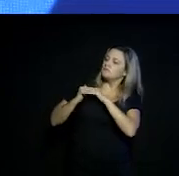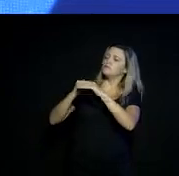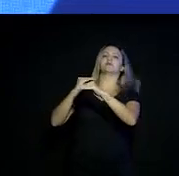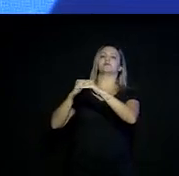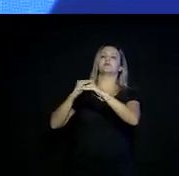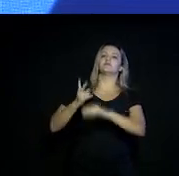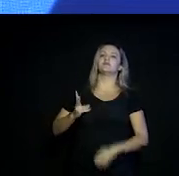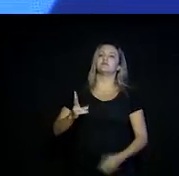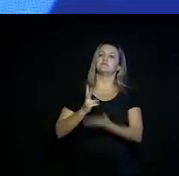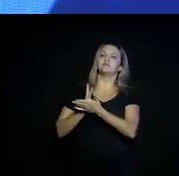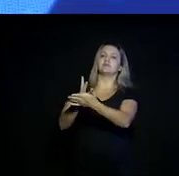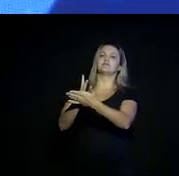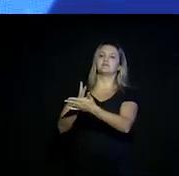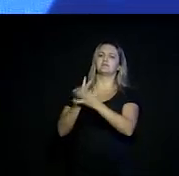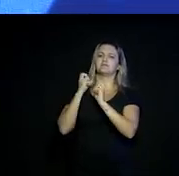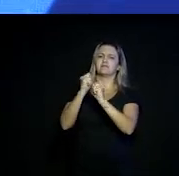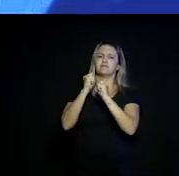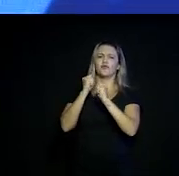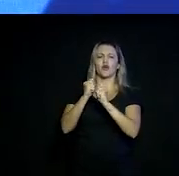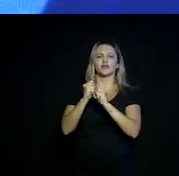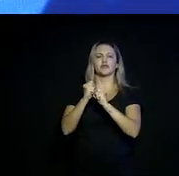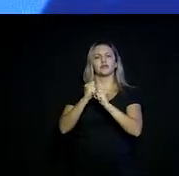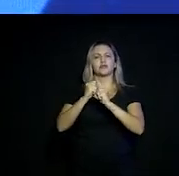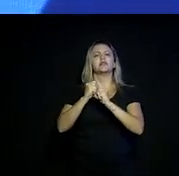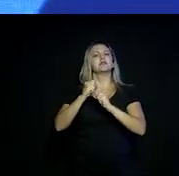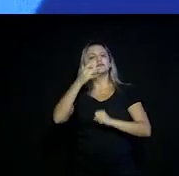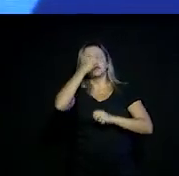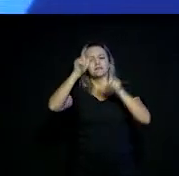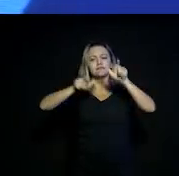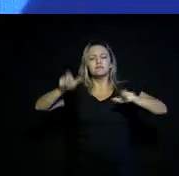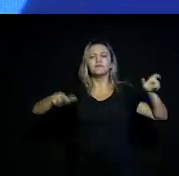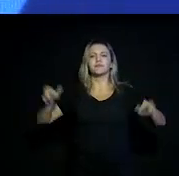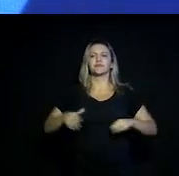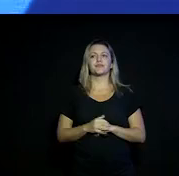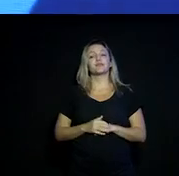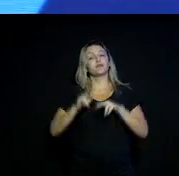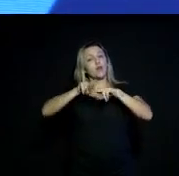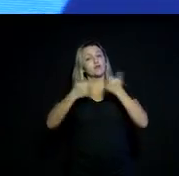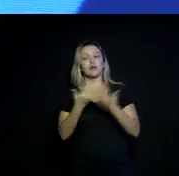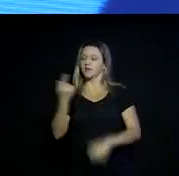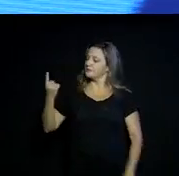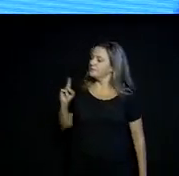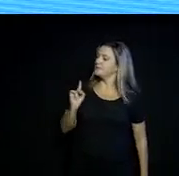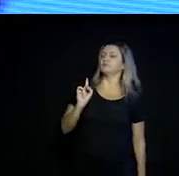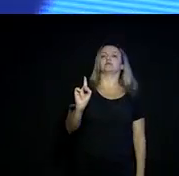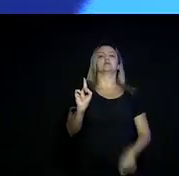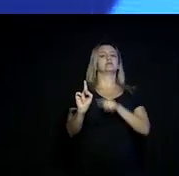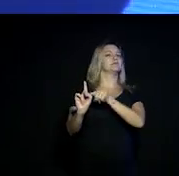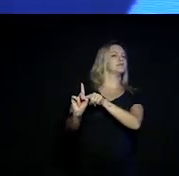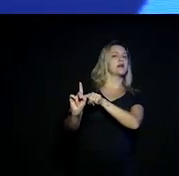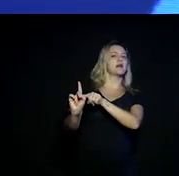civilização. E eu trouxe uma pessoa para poder falar um pouquinho sobre isso para a gente, que é uma das maiores